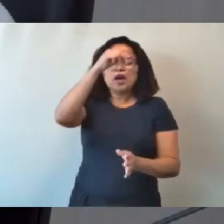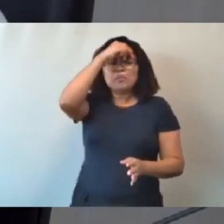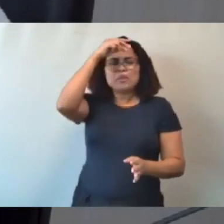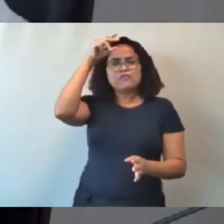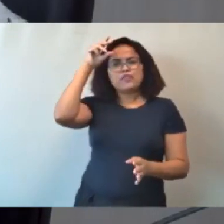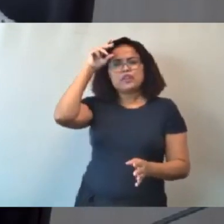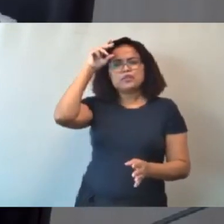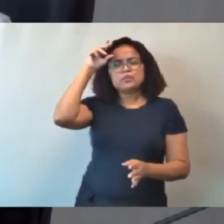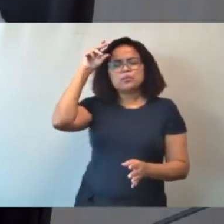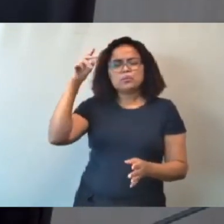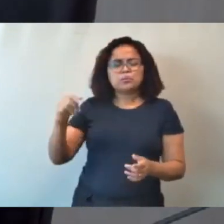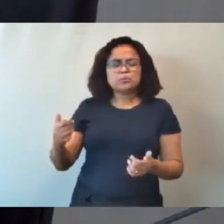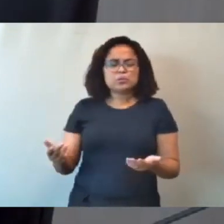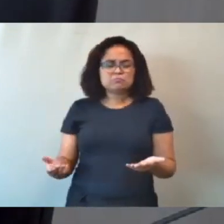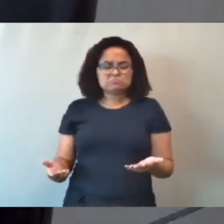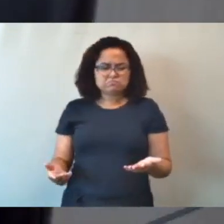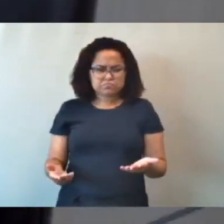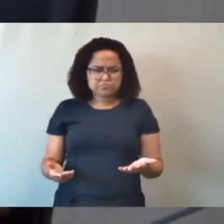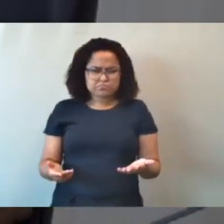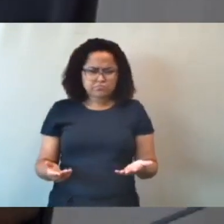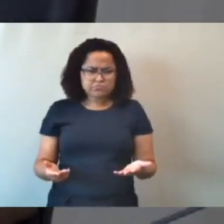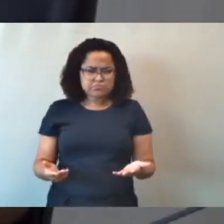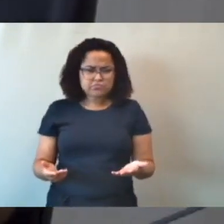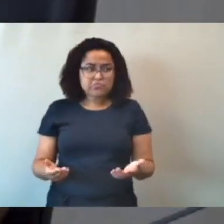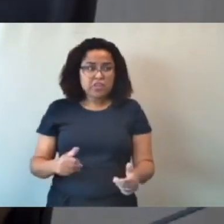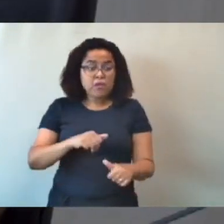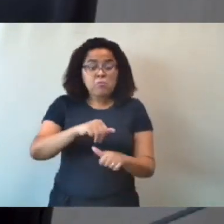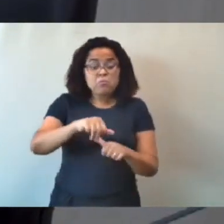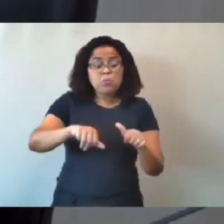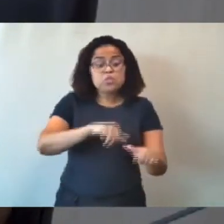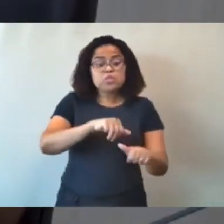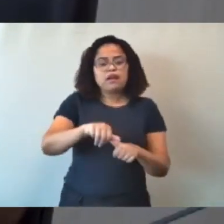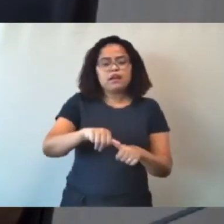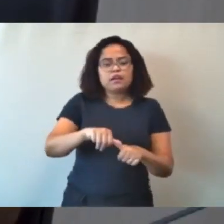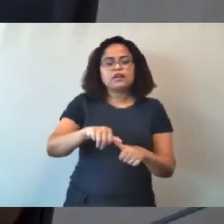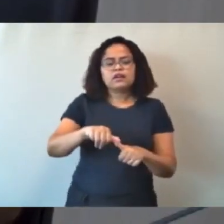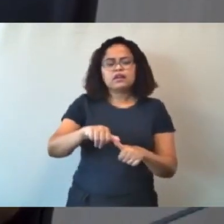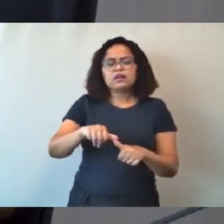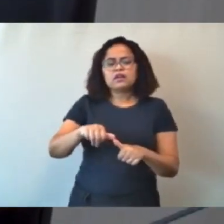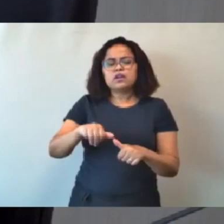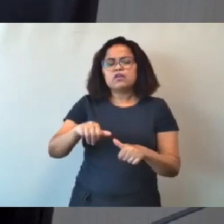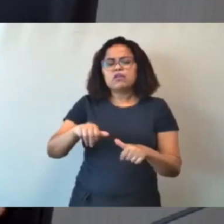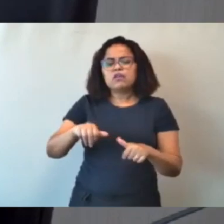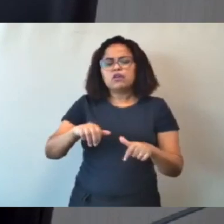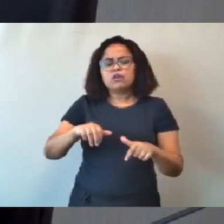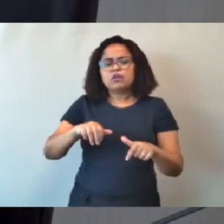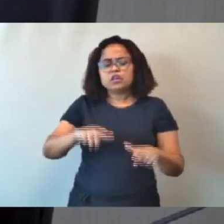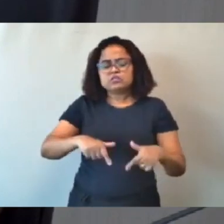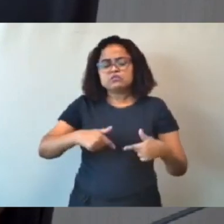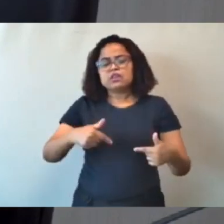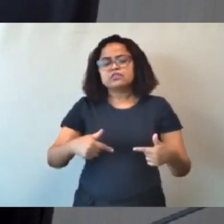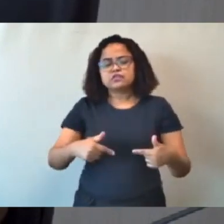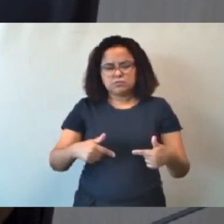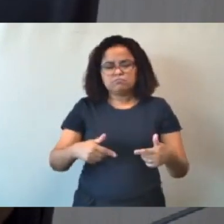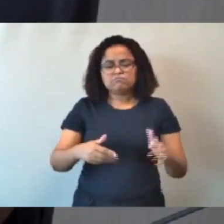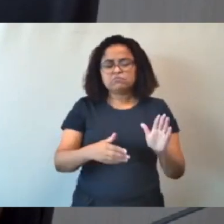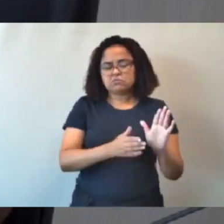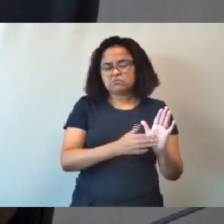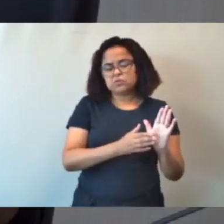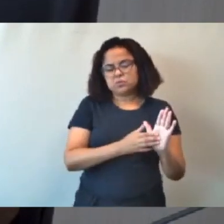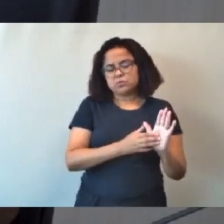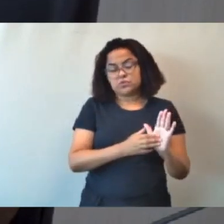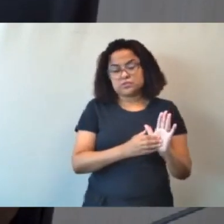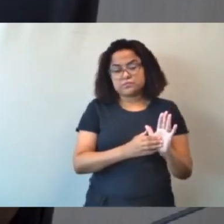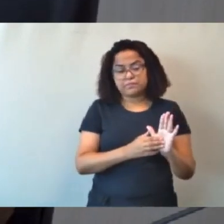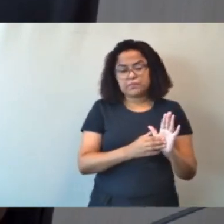depois a prefeitura, né, e talvez mudar aí os seus pensamentos em relação àquilo que estava propondo e voltar, né, atrás e